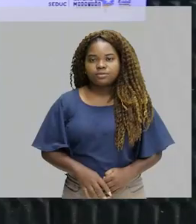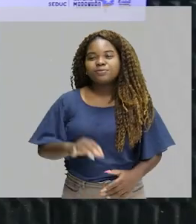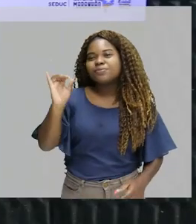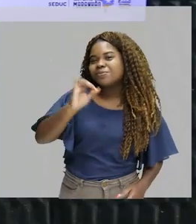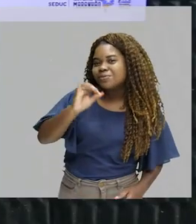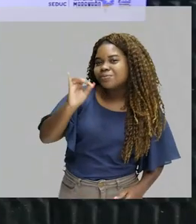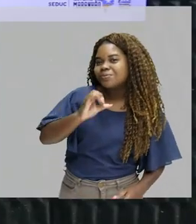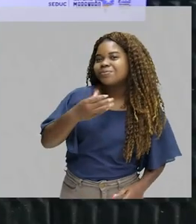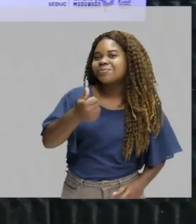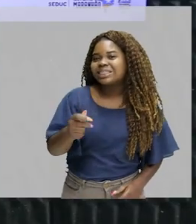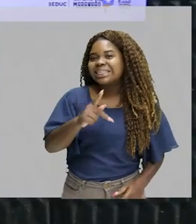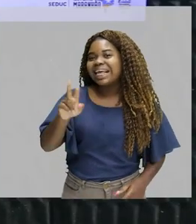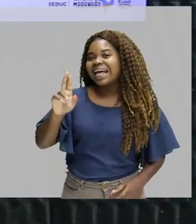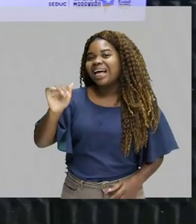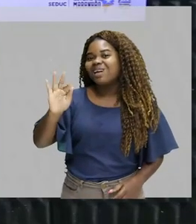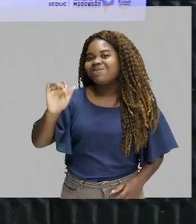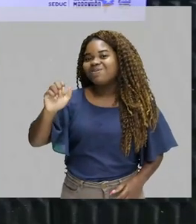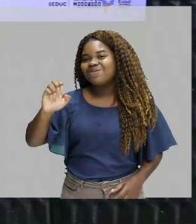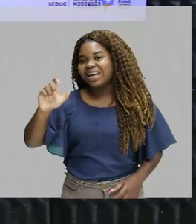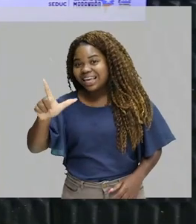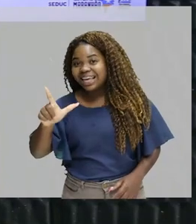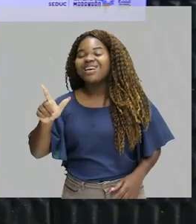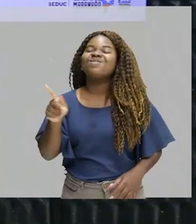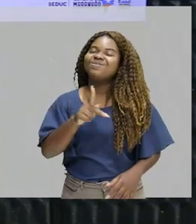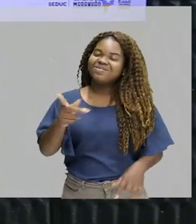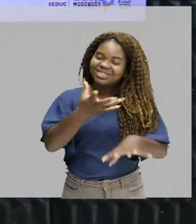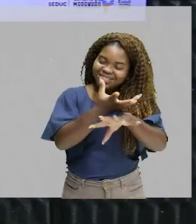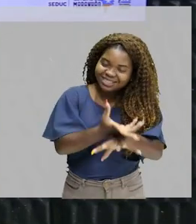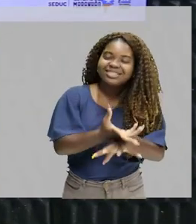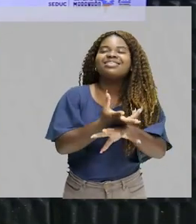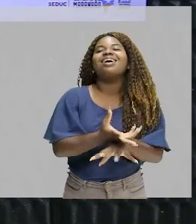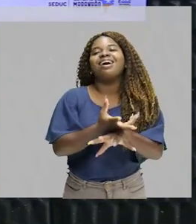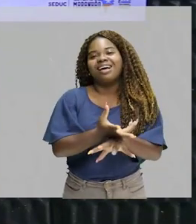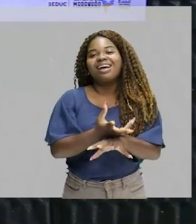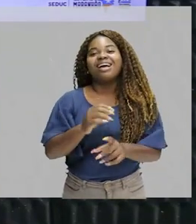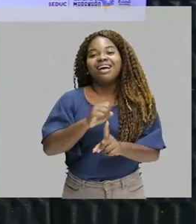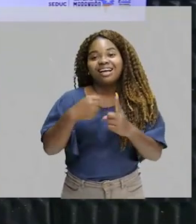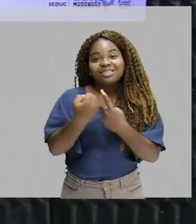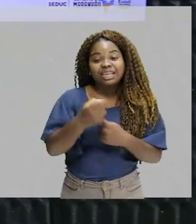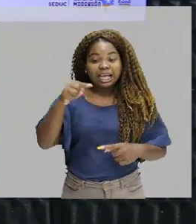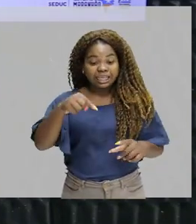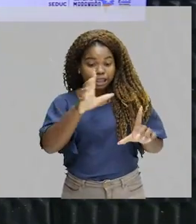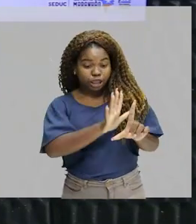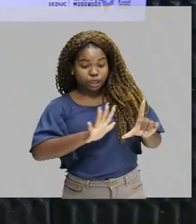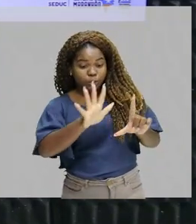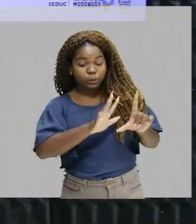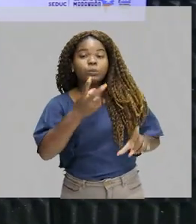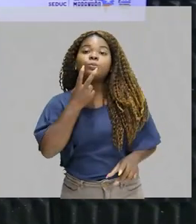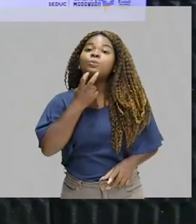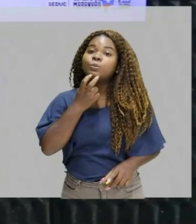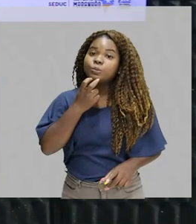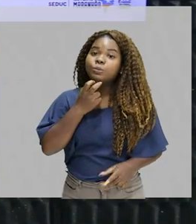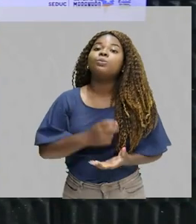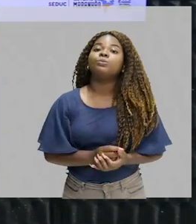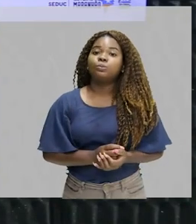Fala galera tudo bem Professor Rafael Carlos de sociologia aqui da plataforma Gonçalves Dias mais uma vez com vocês